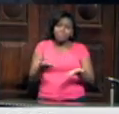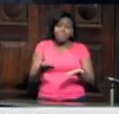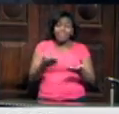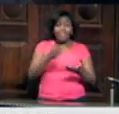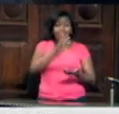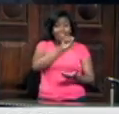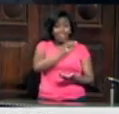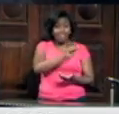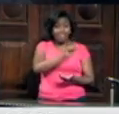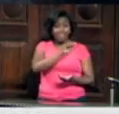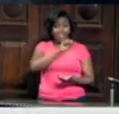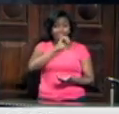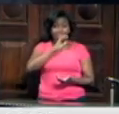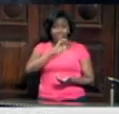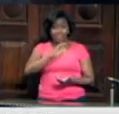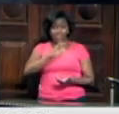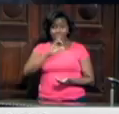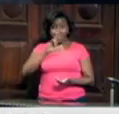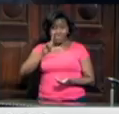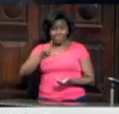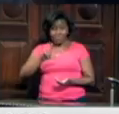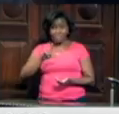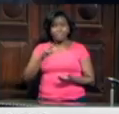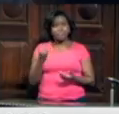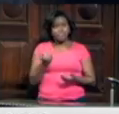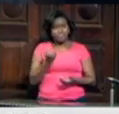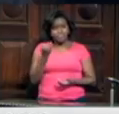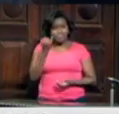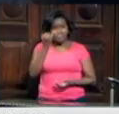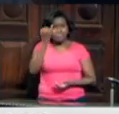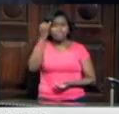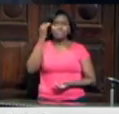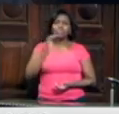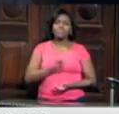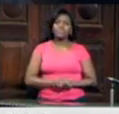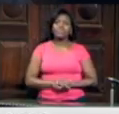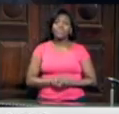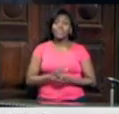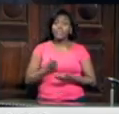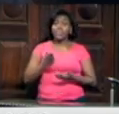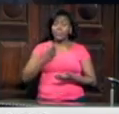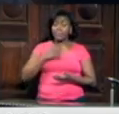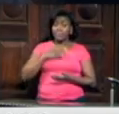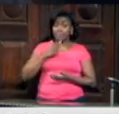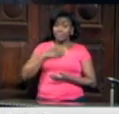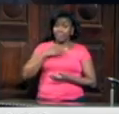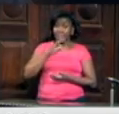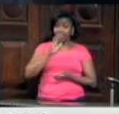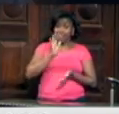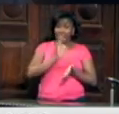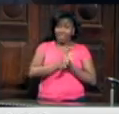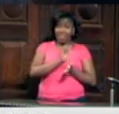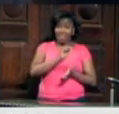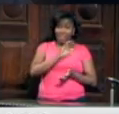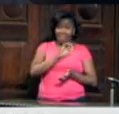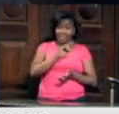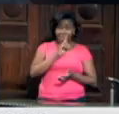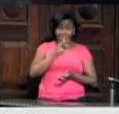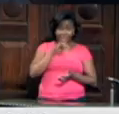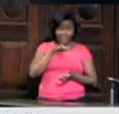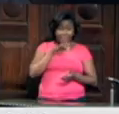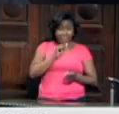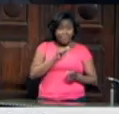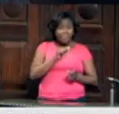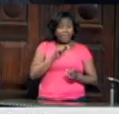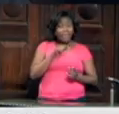de Letras nesse momento tão importante da sua história. A minha academia, a Academia Brasileira de Letras, é